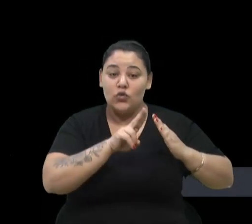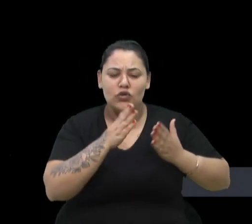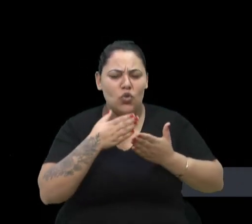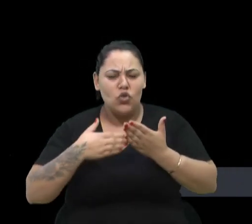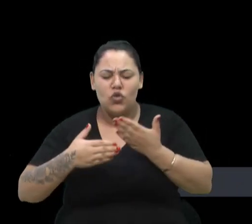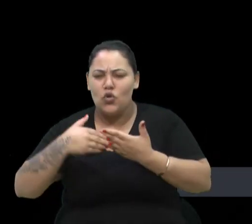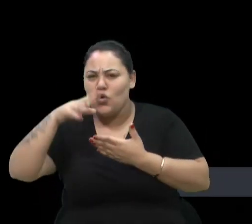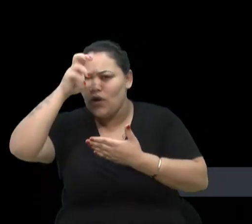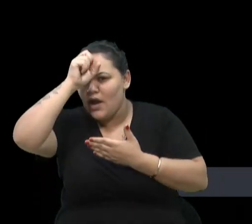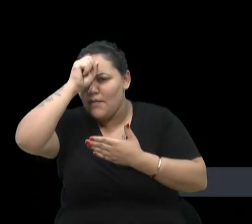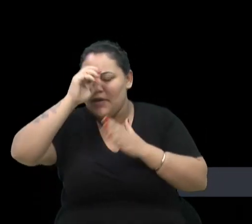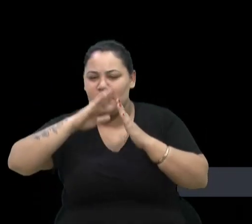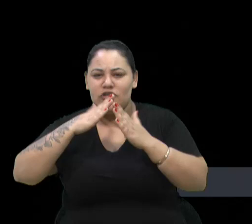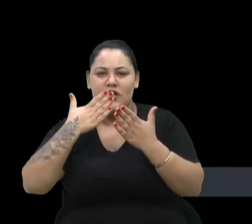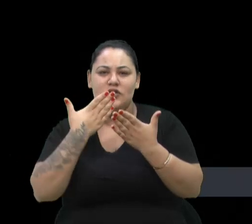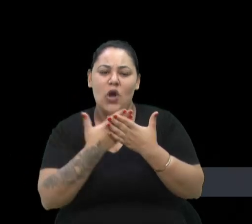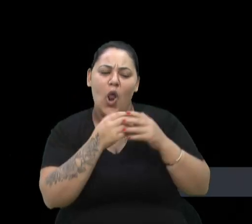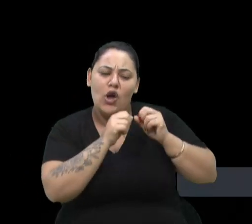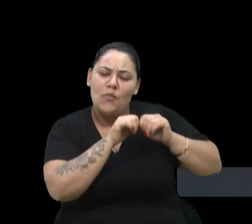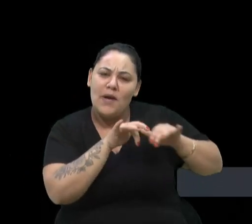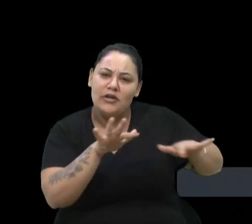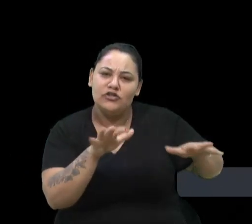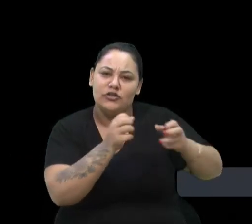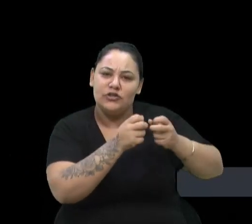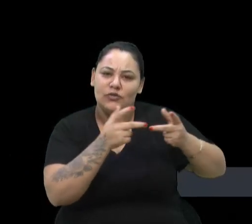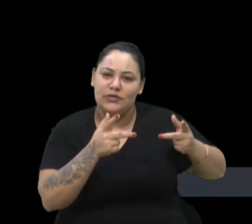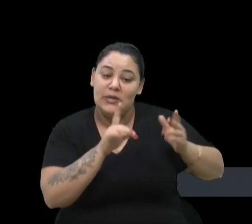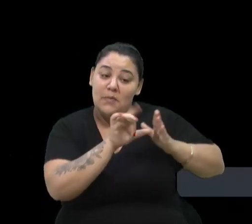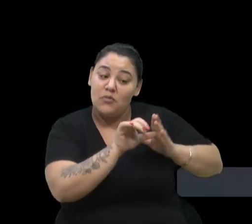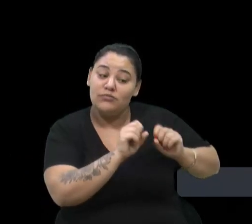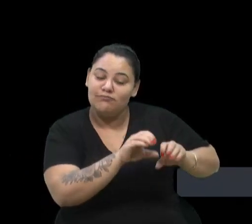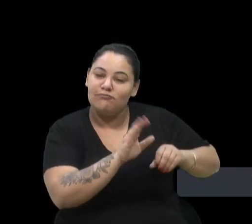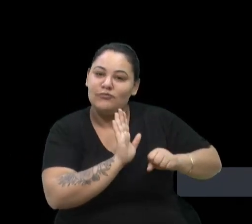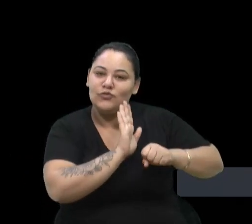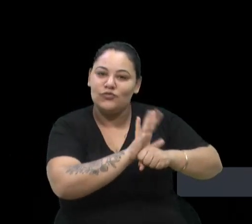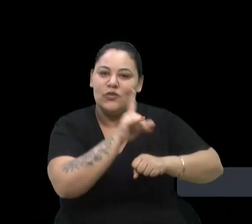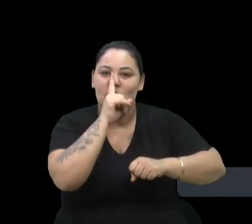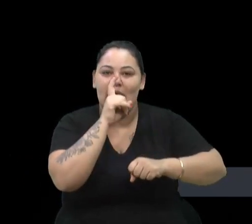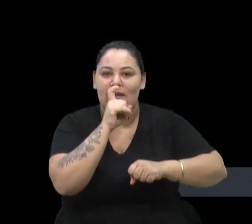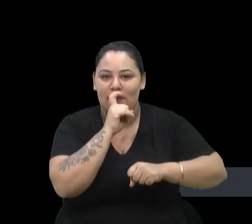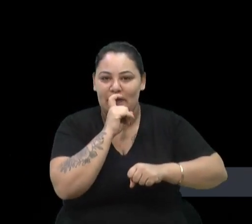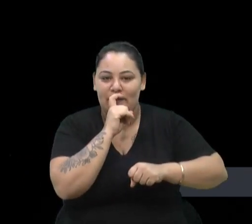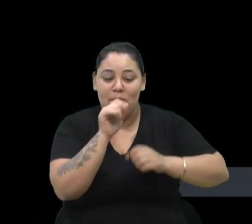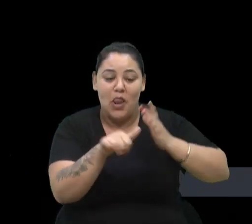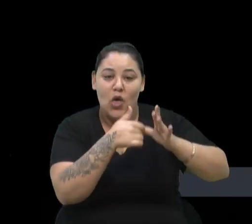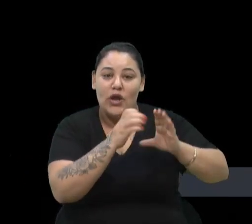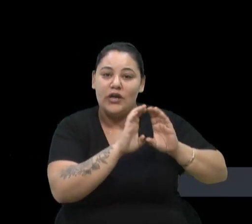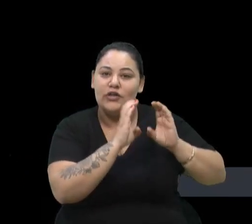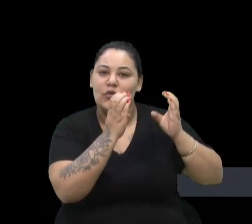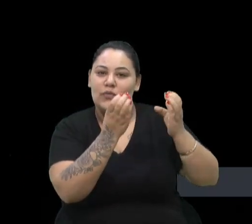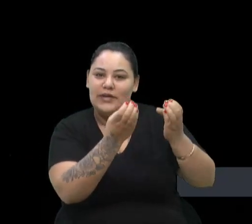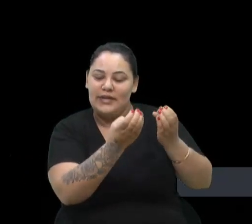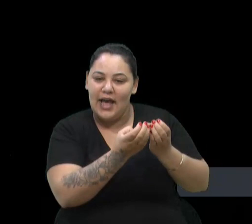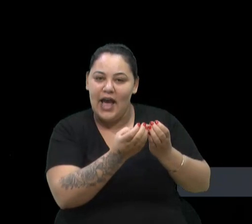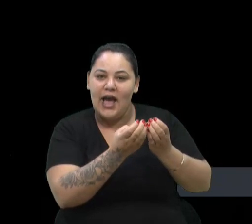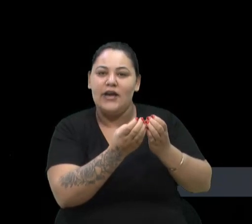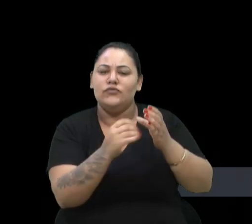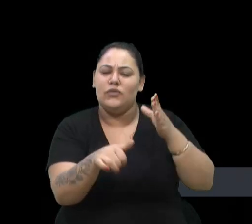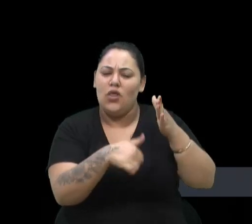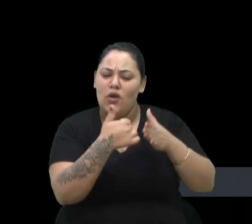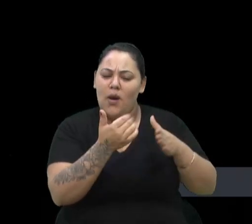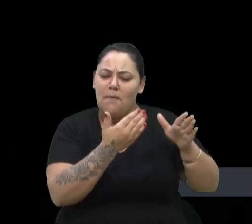compartilha os saberes que adquiriram com os demais pessoas nas suas comunidades melhorando a